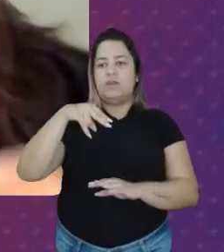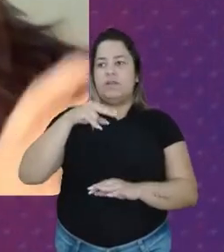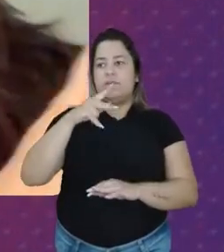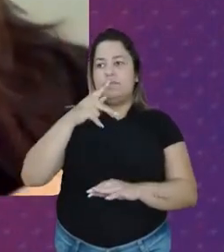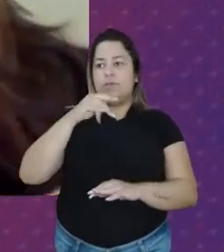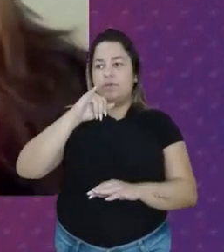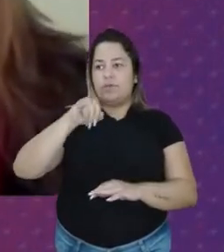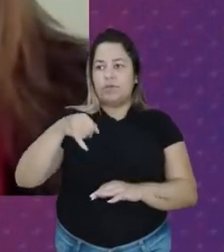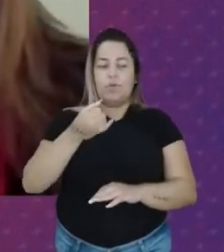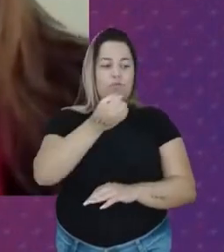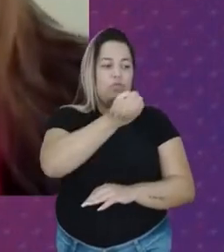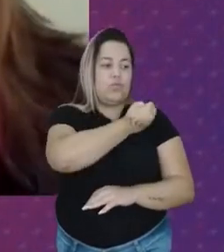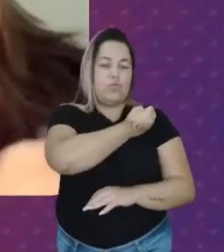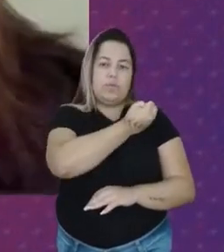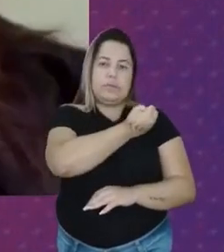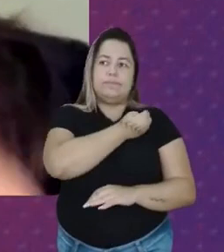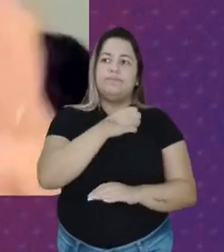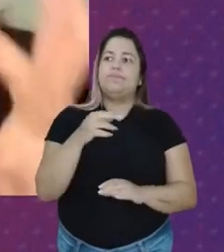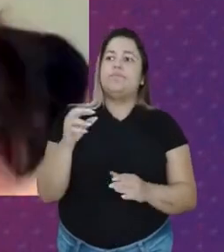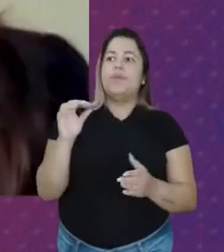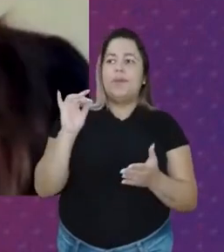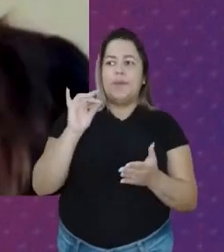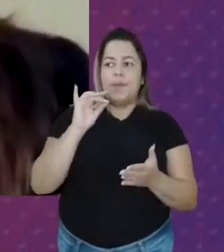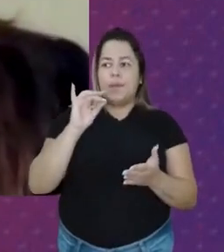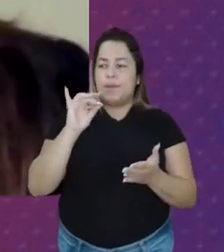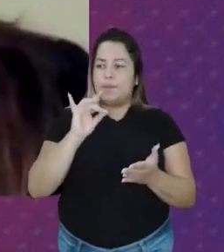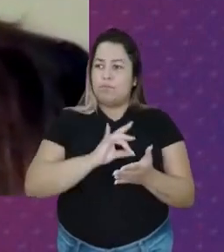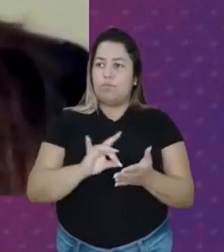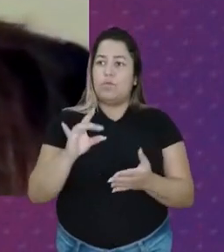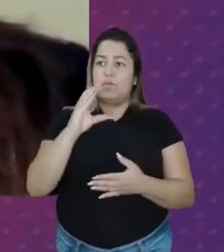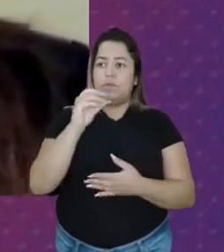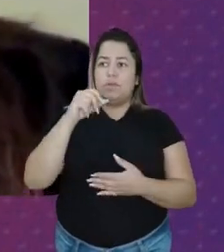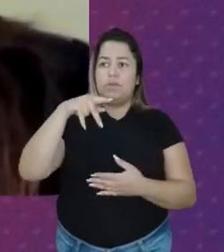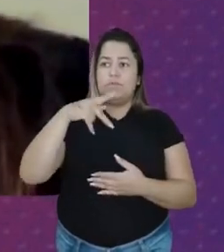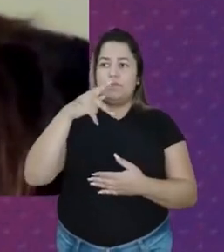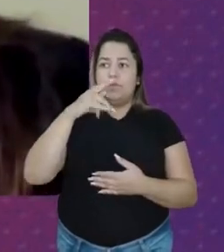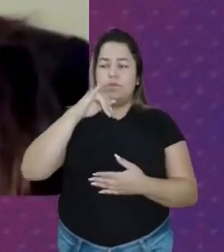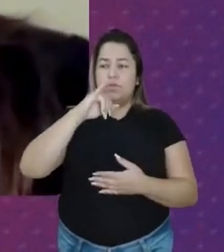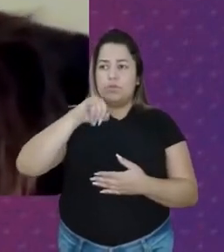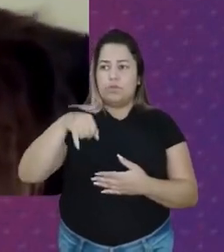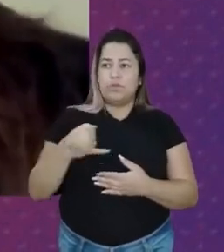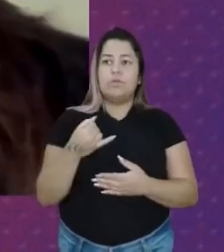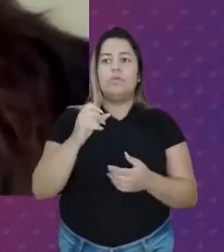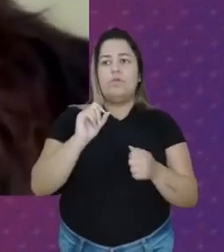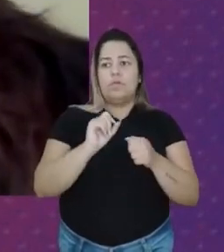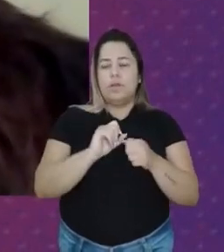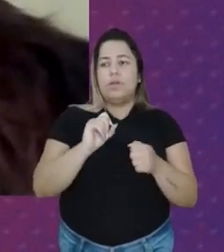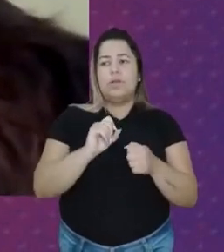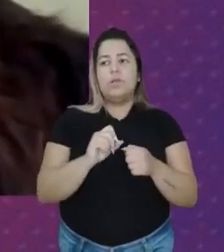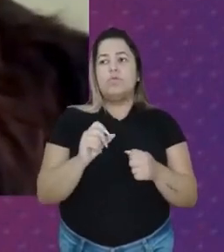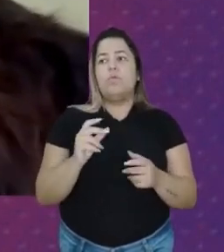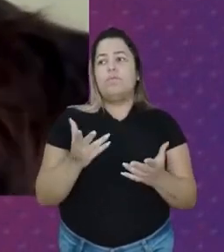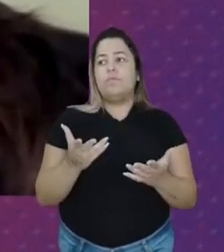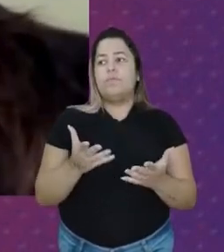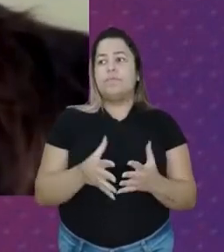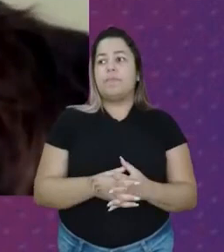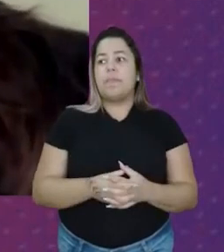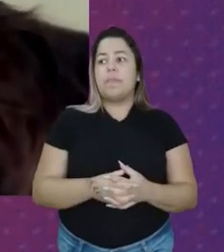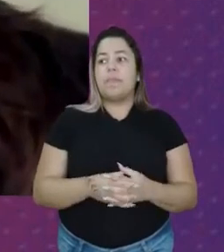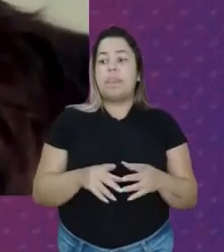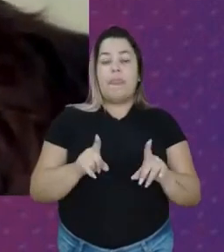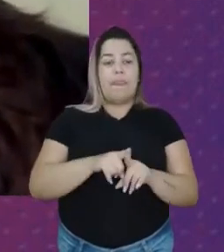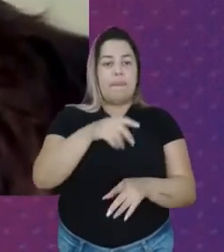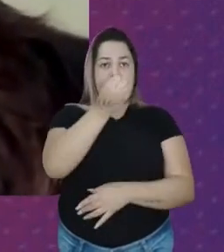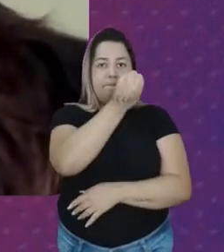você vai ter a sua candidatura registrada, você vai ter um CNPJ de campanha, que já foi emitido automaticamente, e aí com esse número